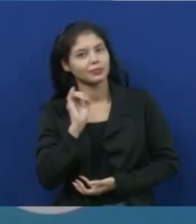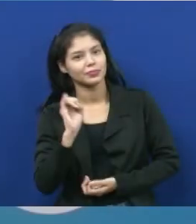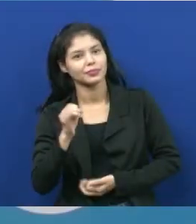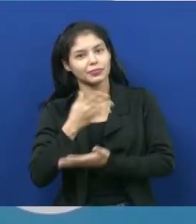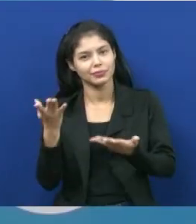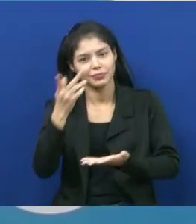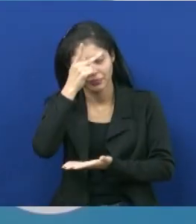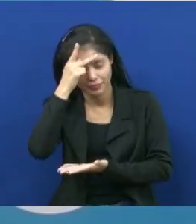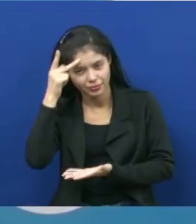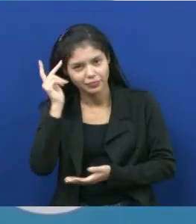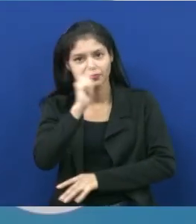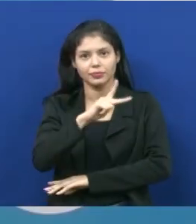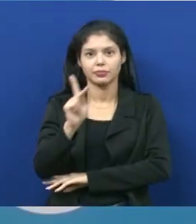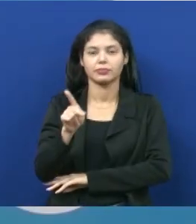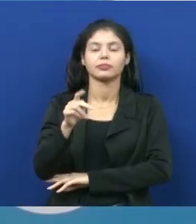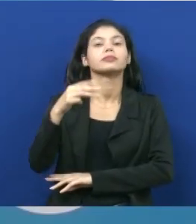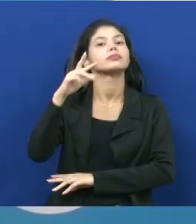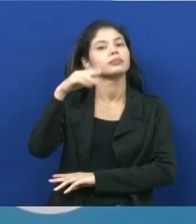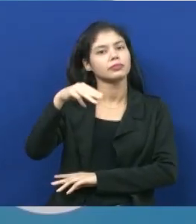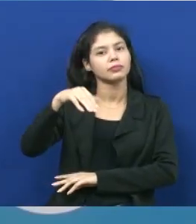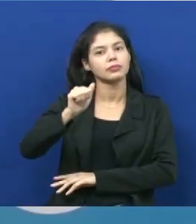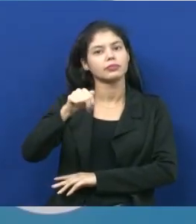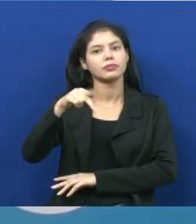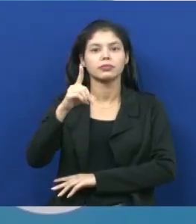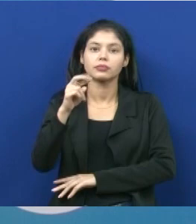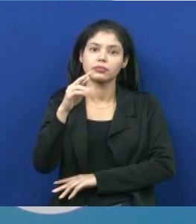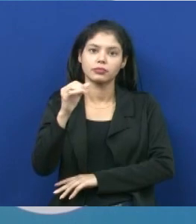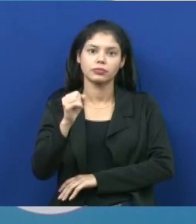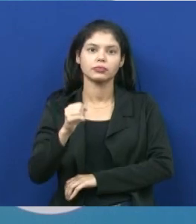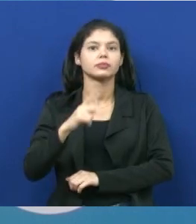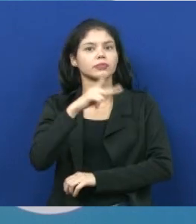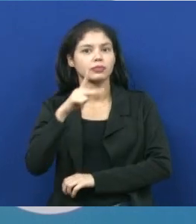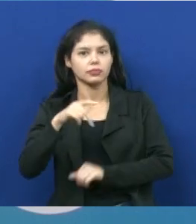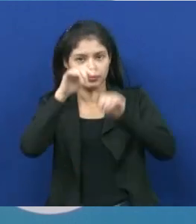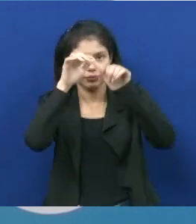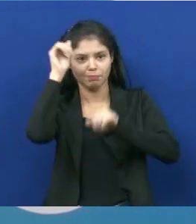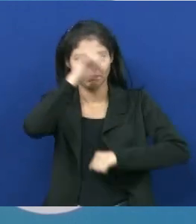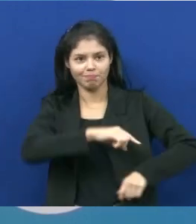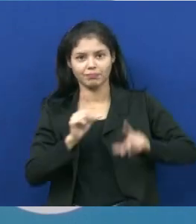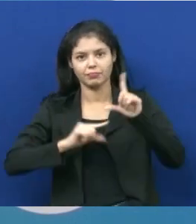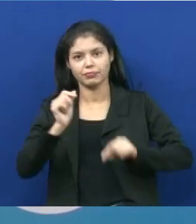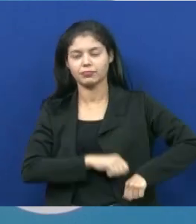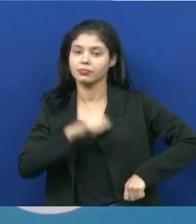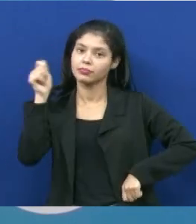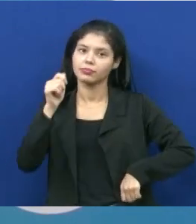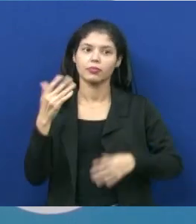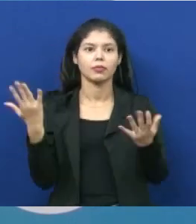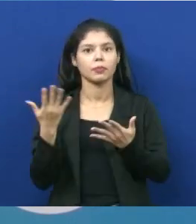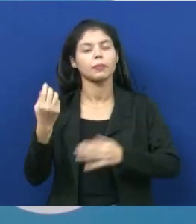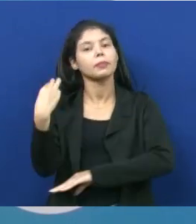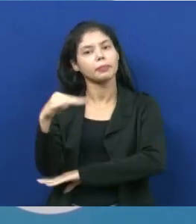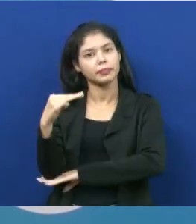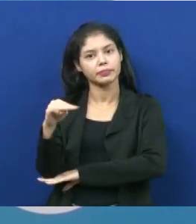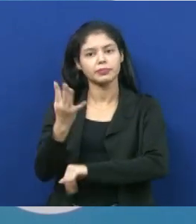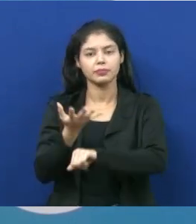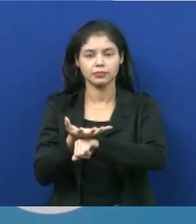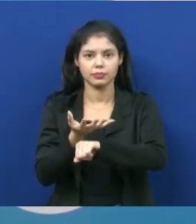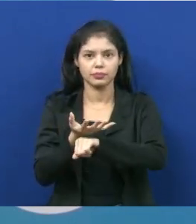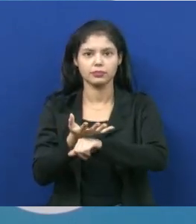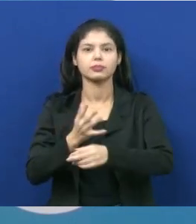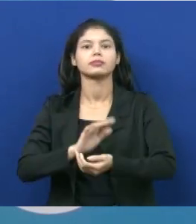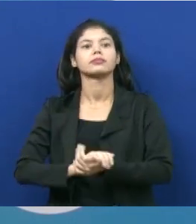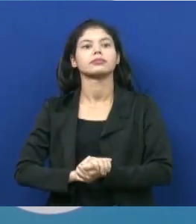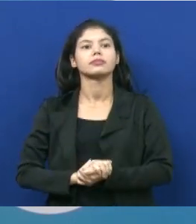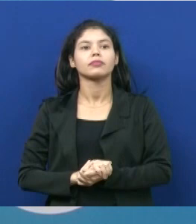Olá, galerinha. Eu sou o professor Anderson Mello, sou professor aqui do estado do Acre e atualmente trabalho no Centro de Matemática, Ciências e